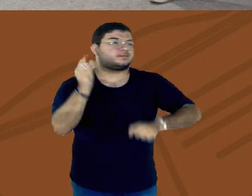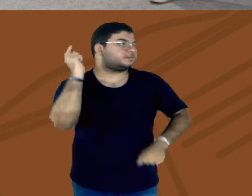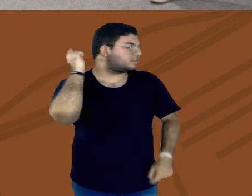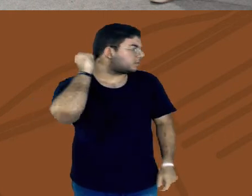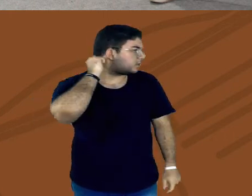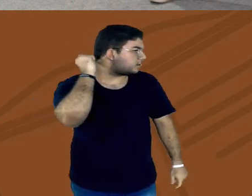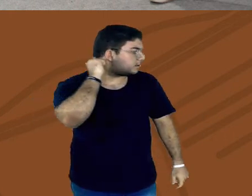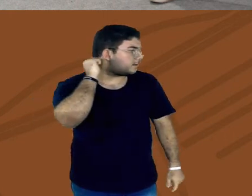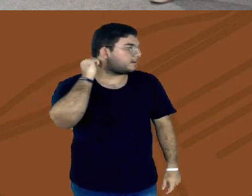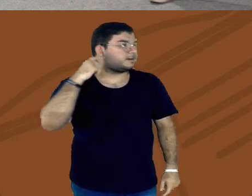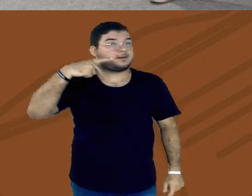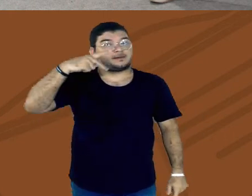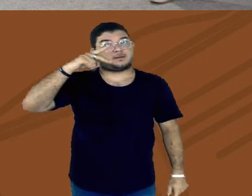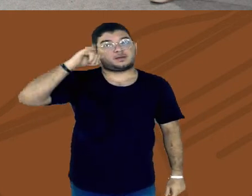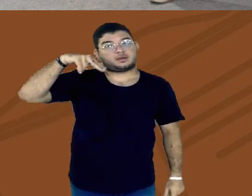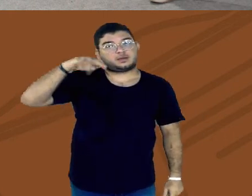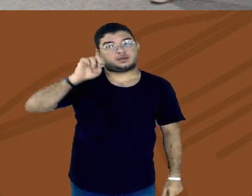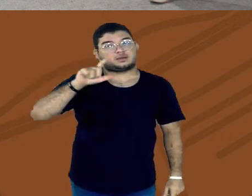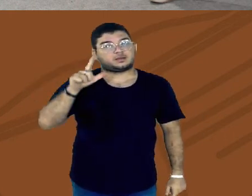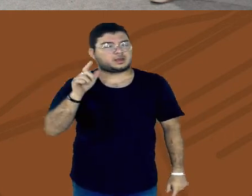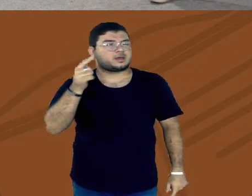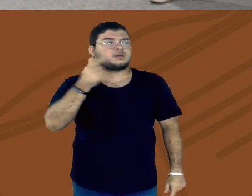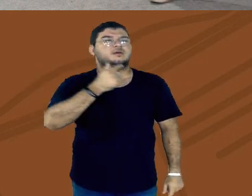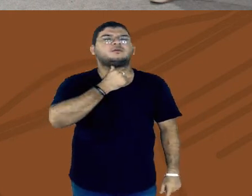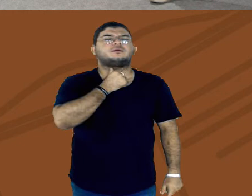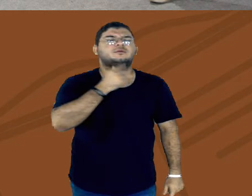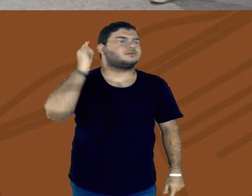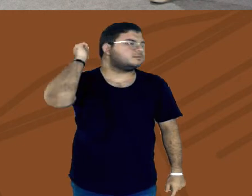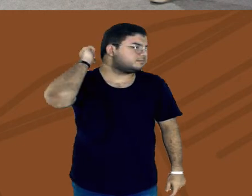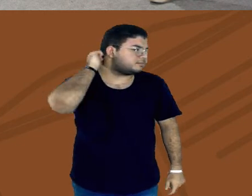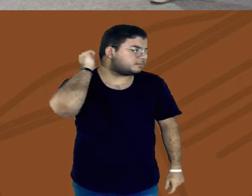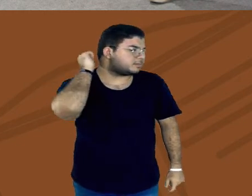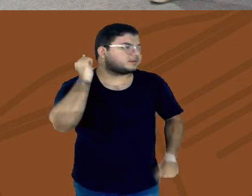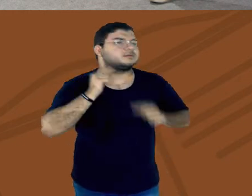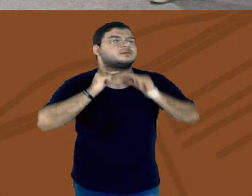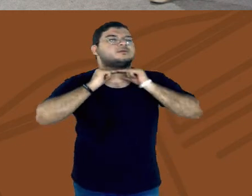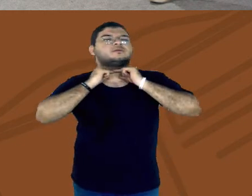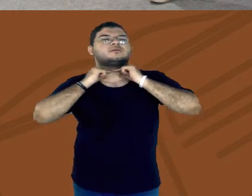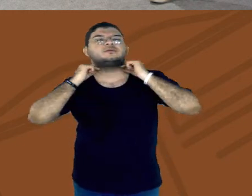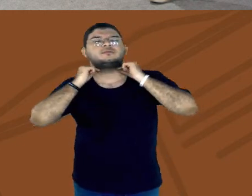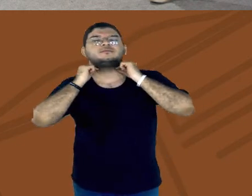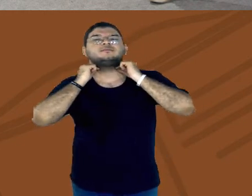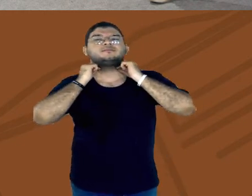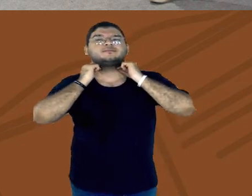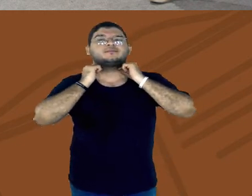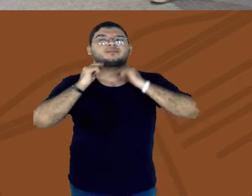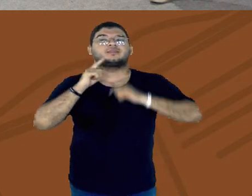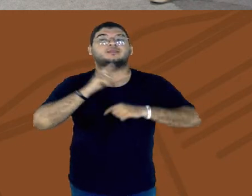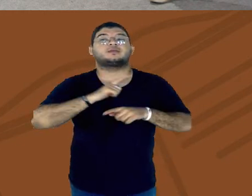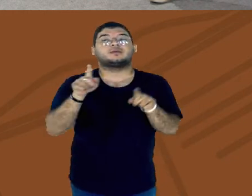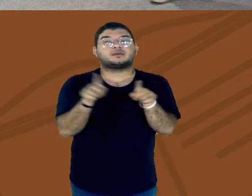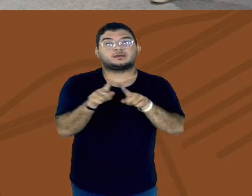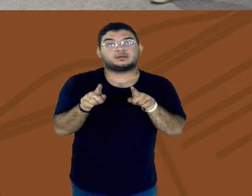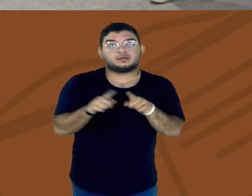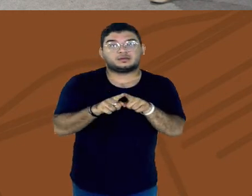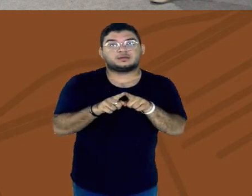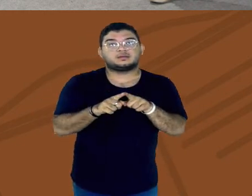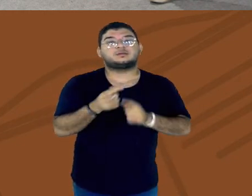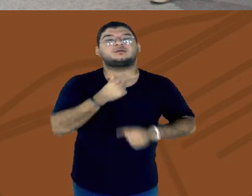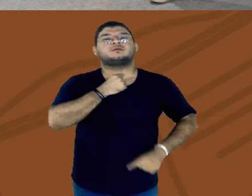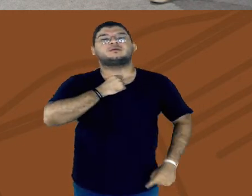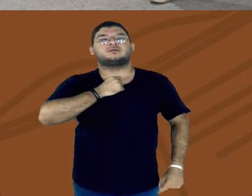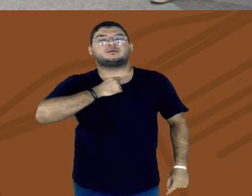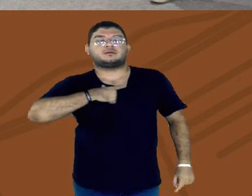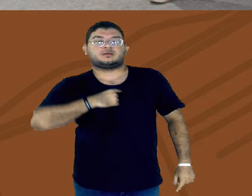a glândula pineal, o hipotálamo, a glândula tireoide. Aqui nós temos também o timo, a